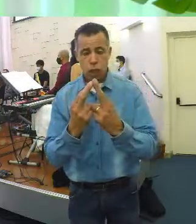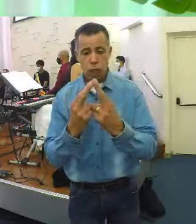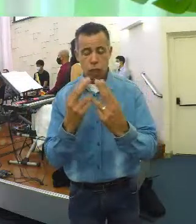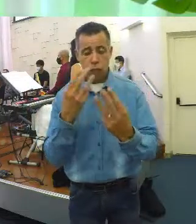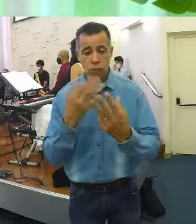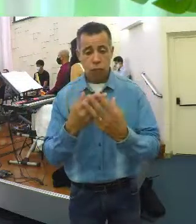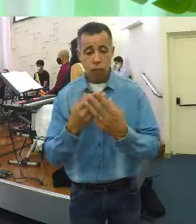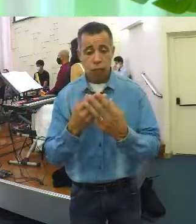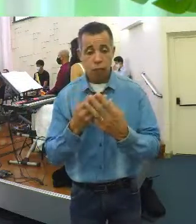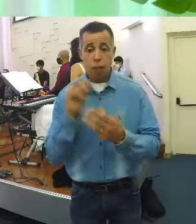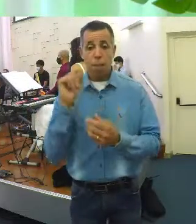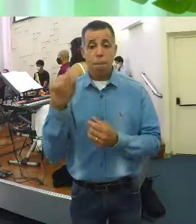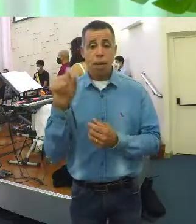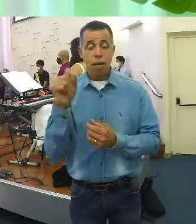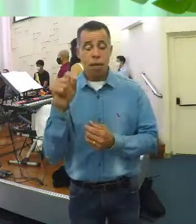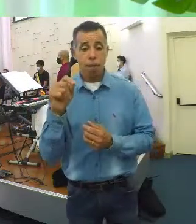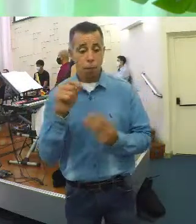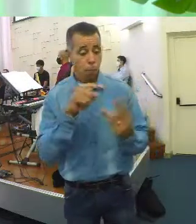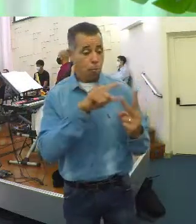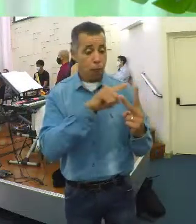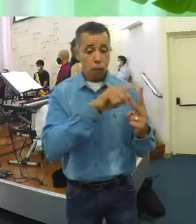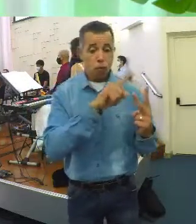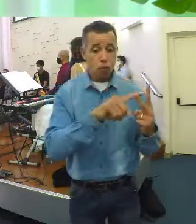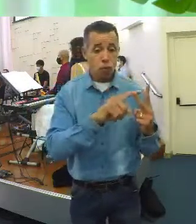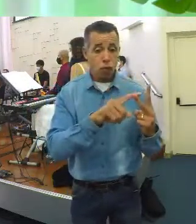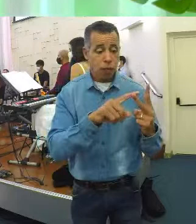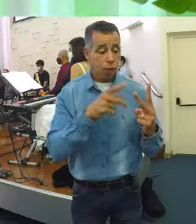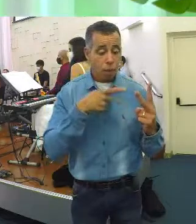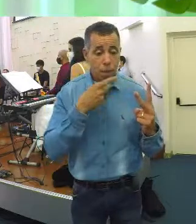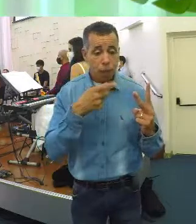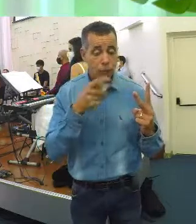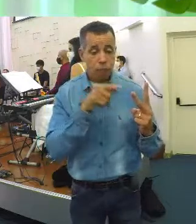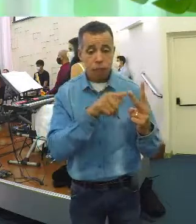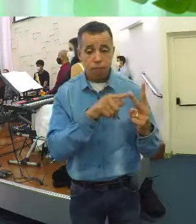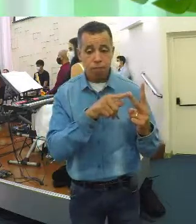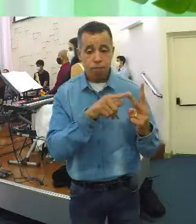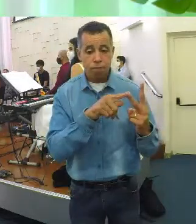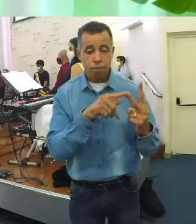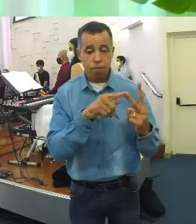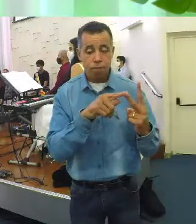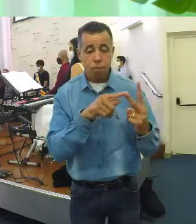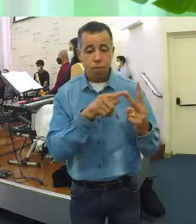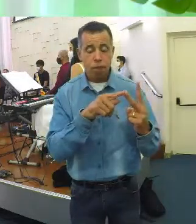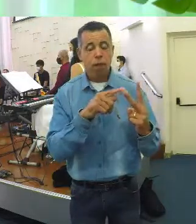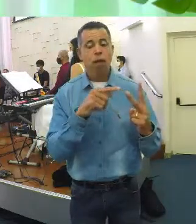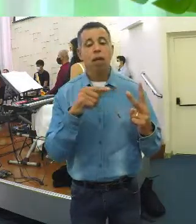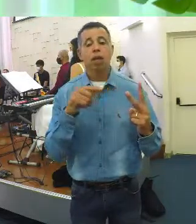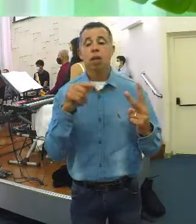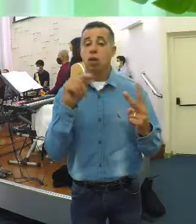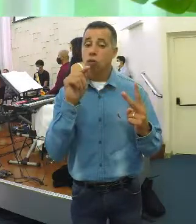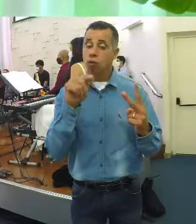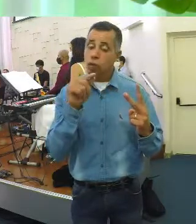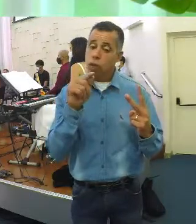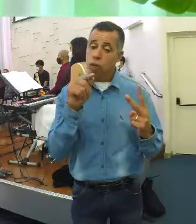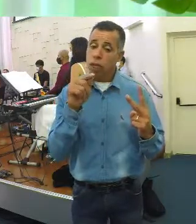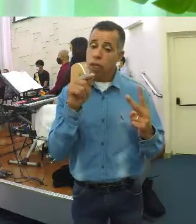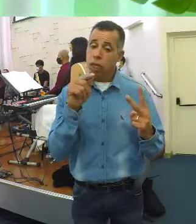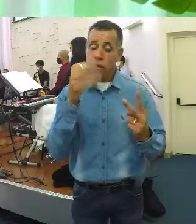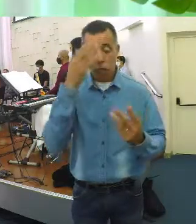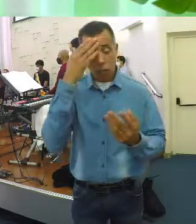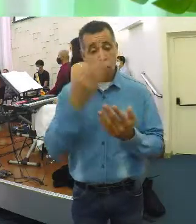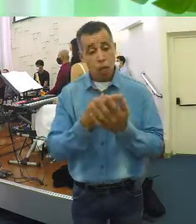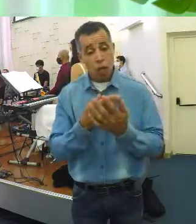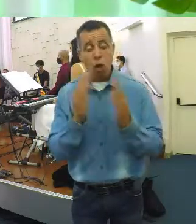o que Saulo e Barnabé tinham a dizer. Certamente você, crente em Jesus, ora por